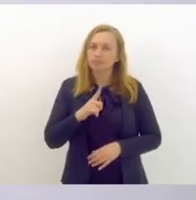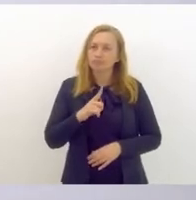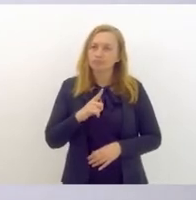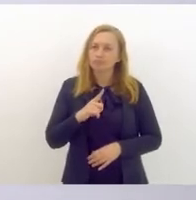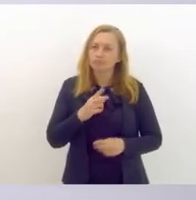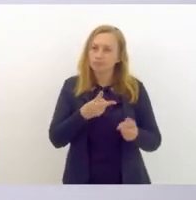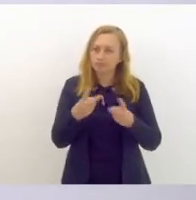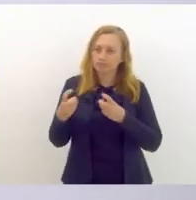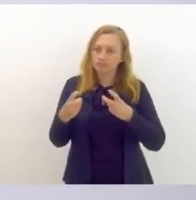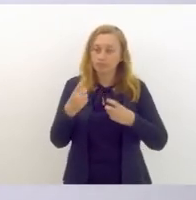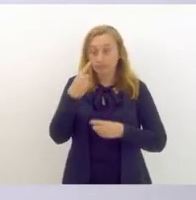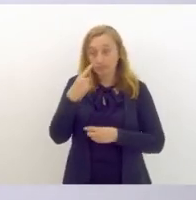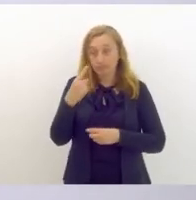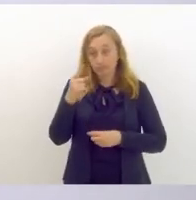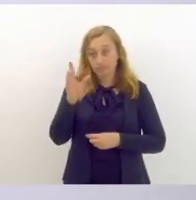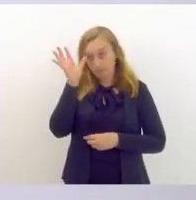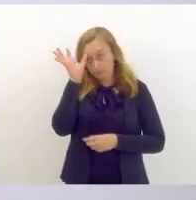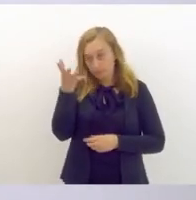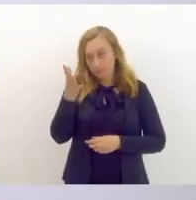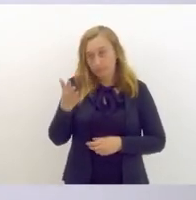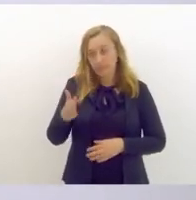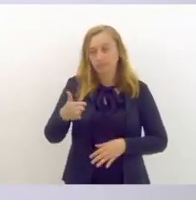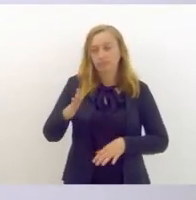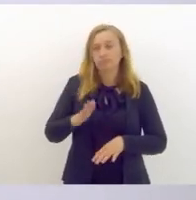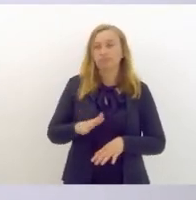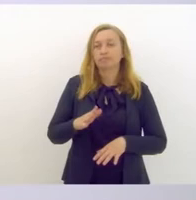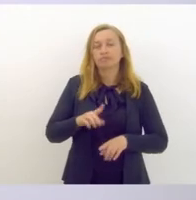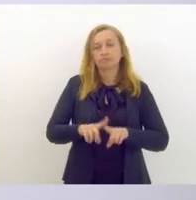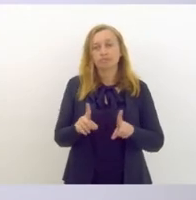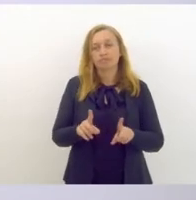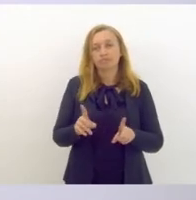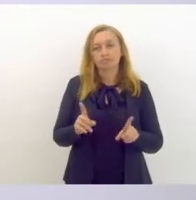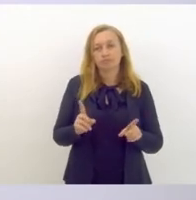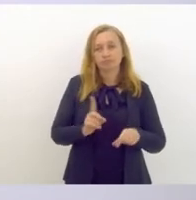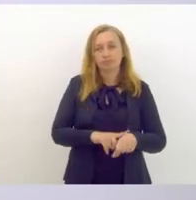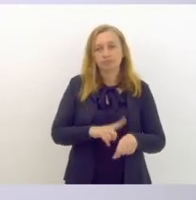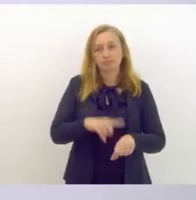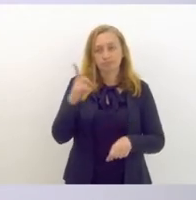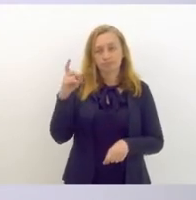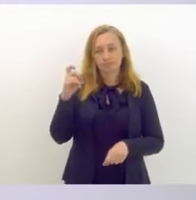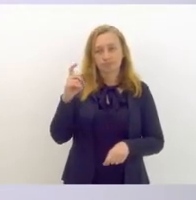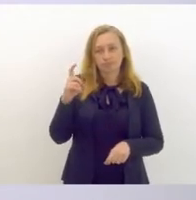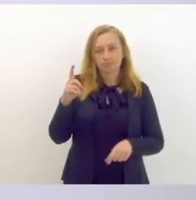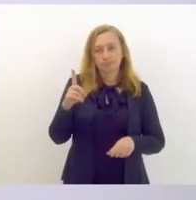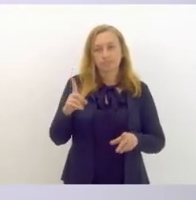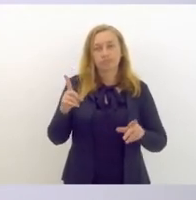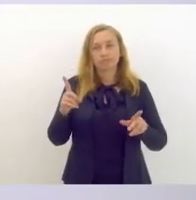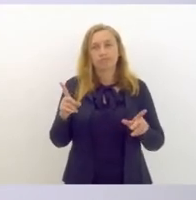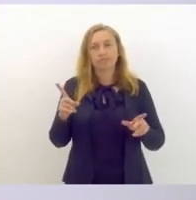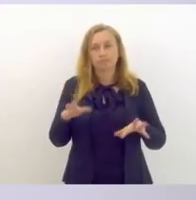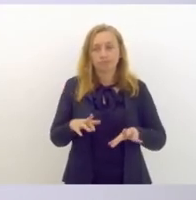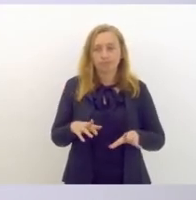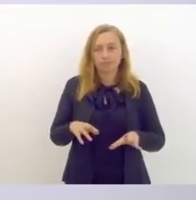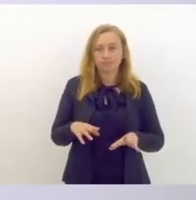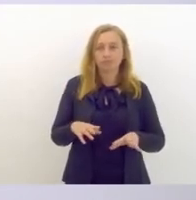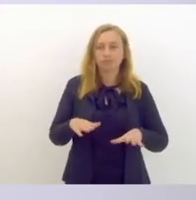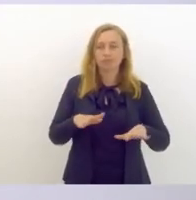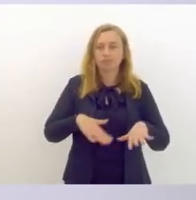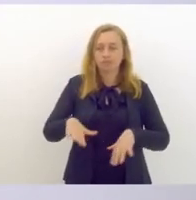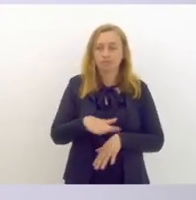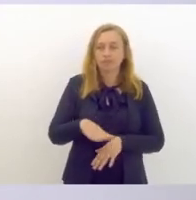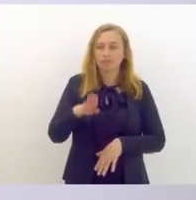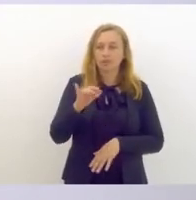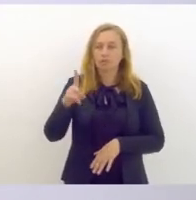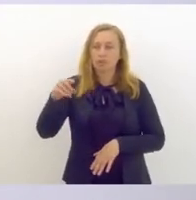a ver as melhores soluções. Só que a gente está numa década diferente, né? A gente está trabalhando hoje com o mercado da biodiversidade, com